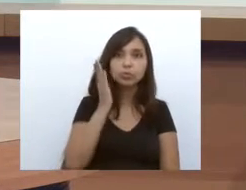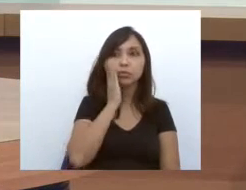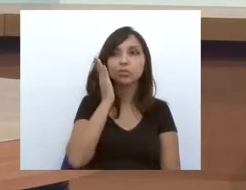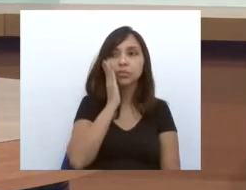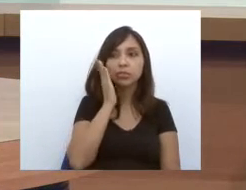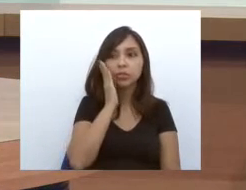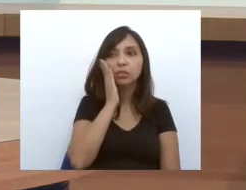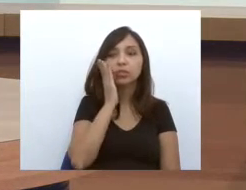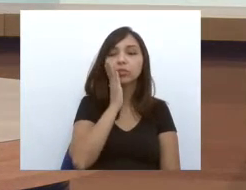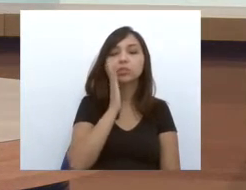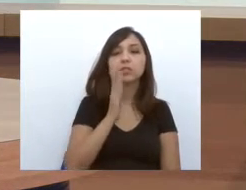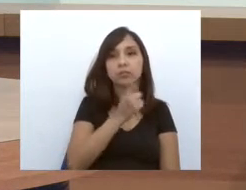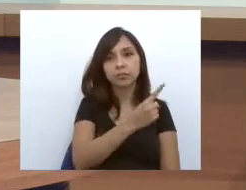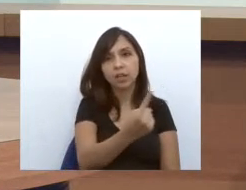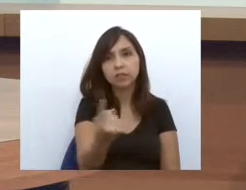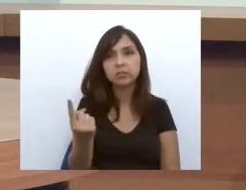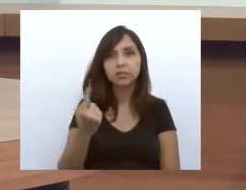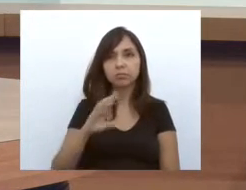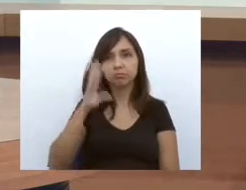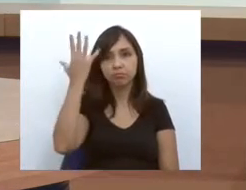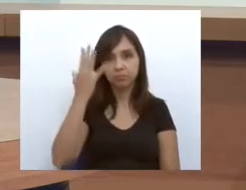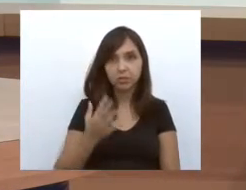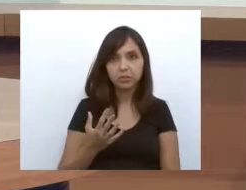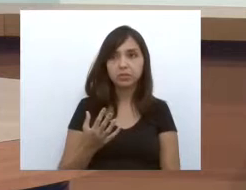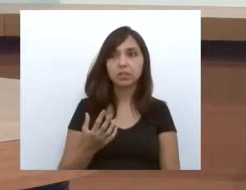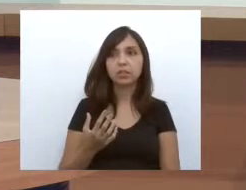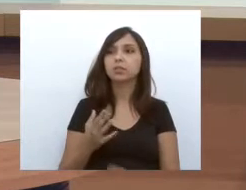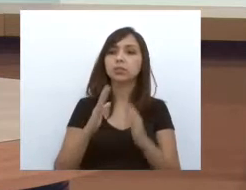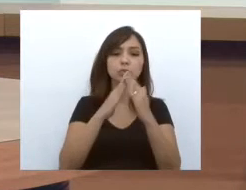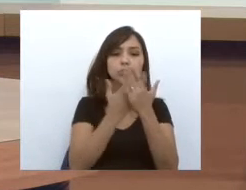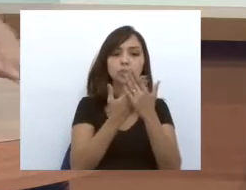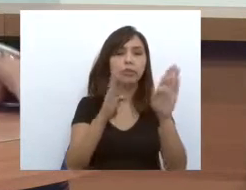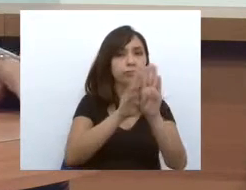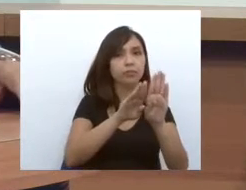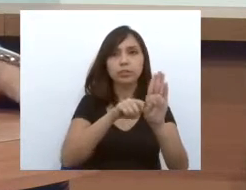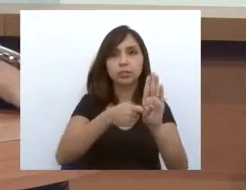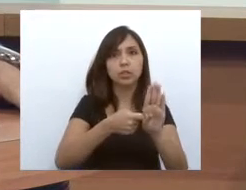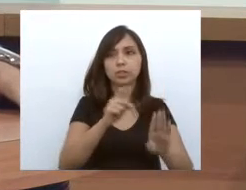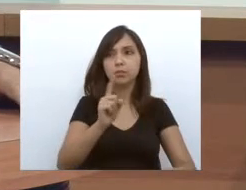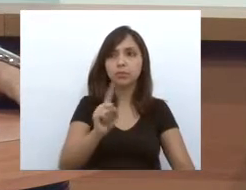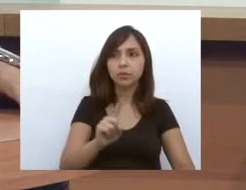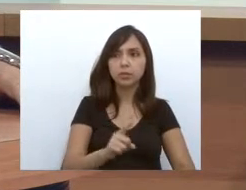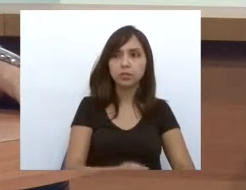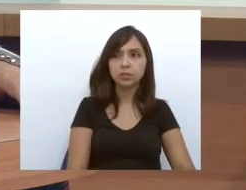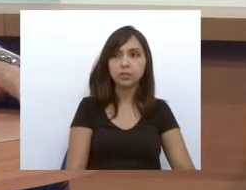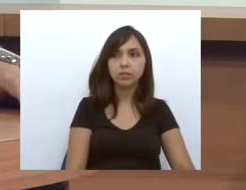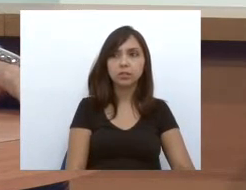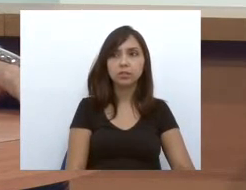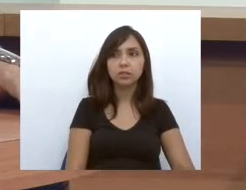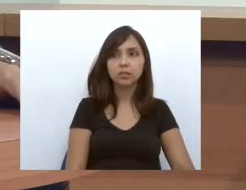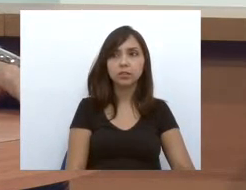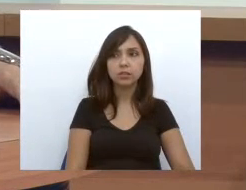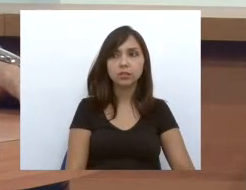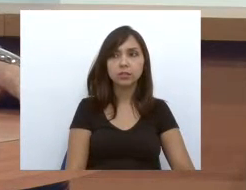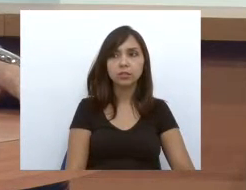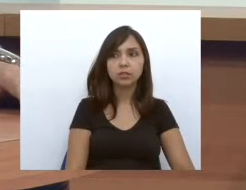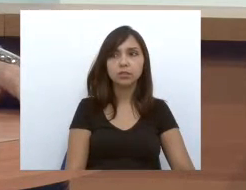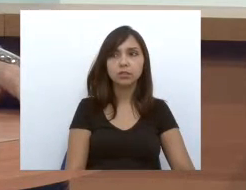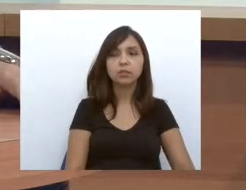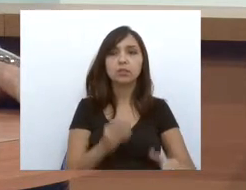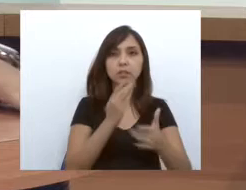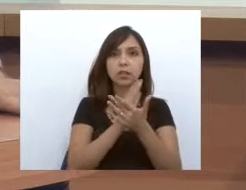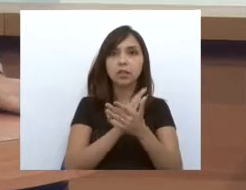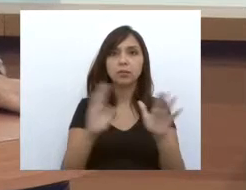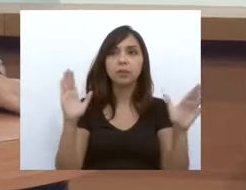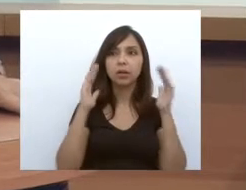que todos passam. Realmente não tem que fechar a escola, tem que acabar com a metade do Congresso,